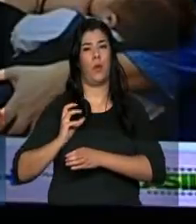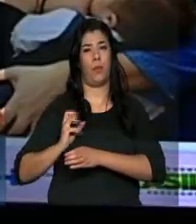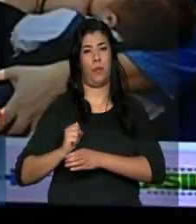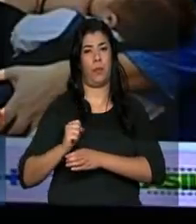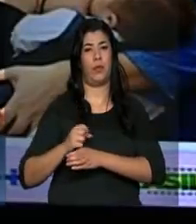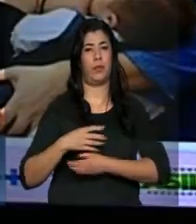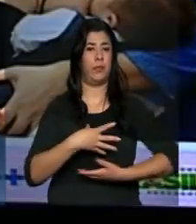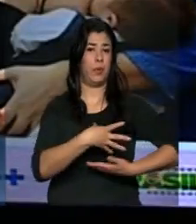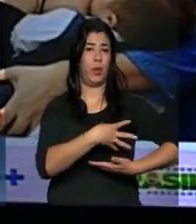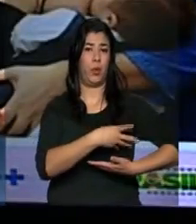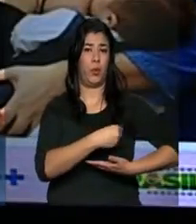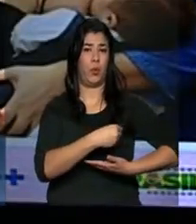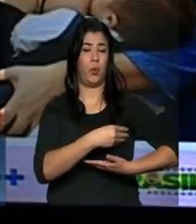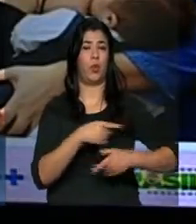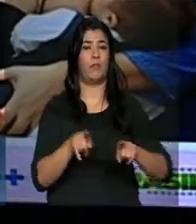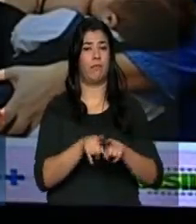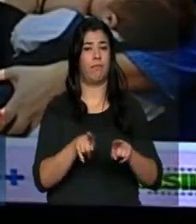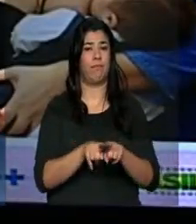disso